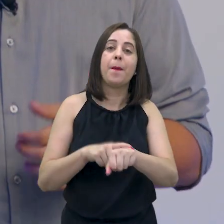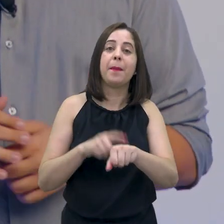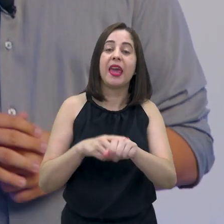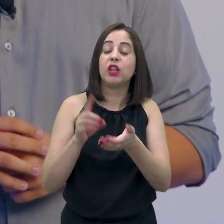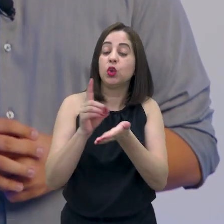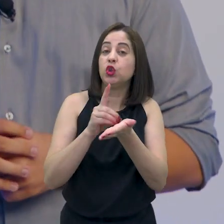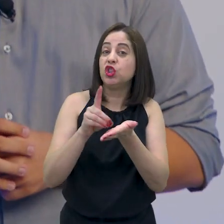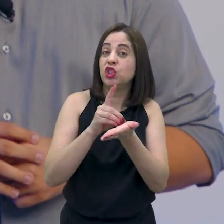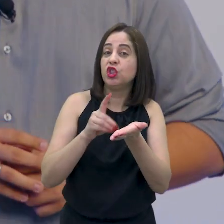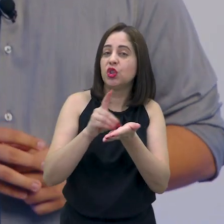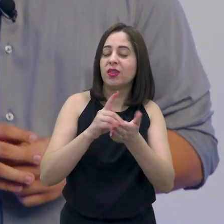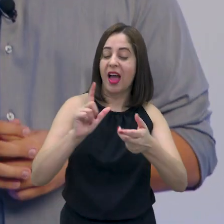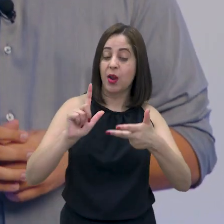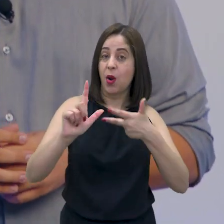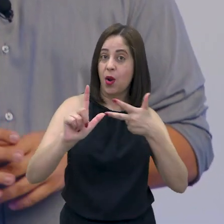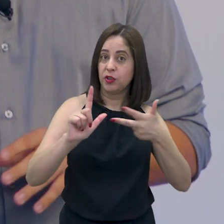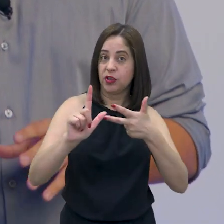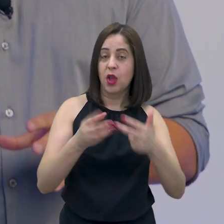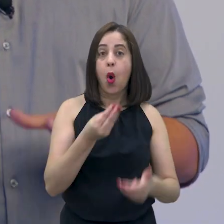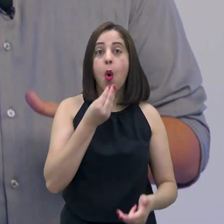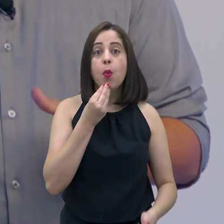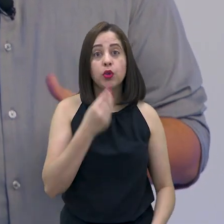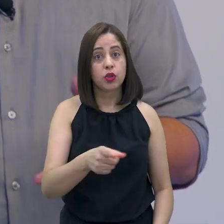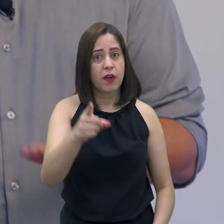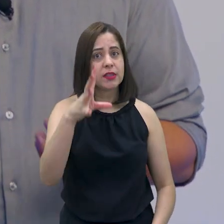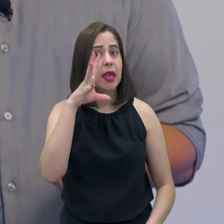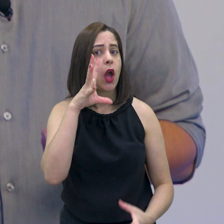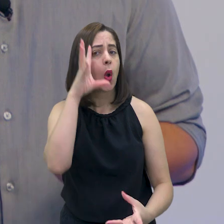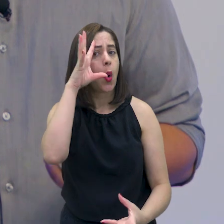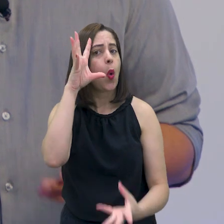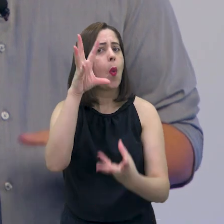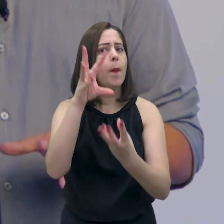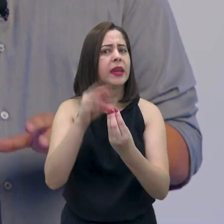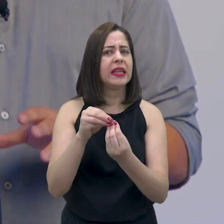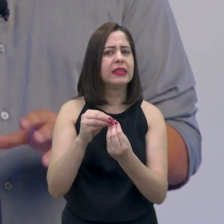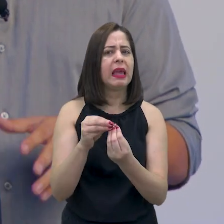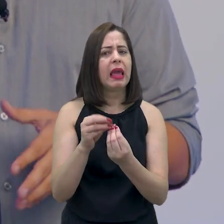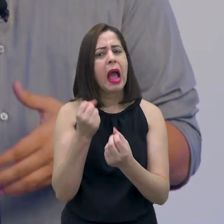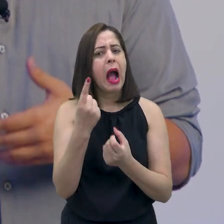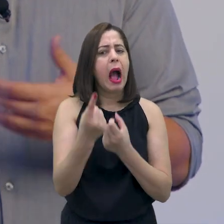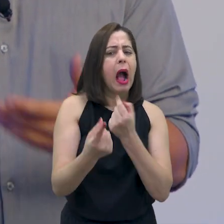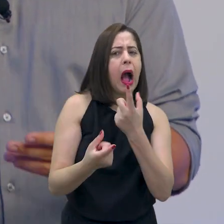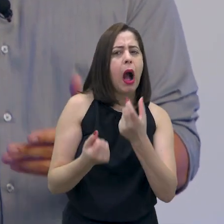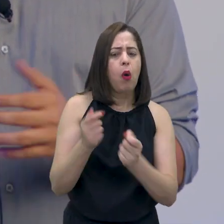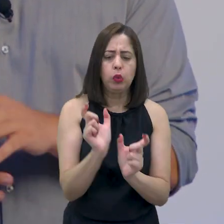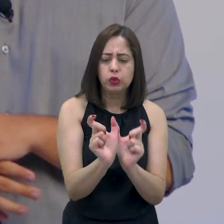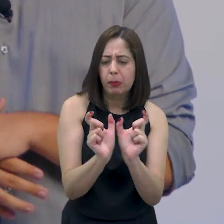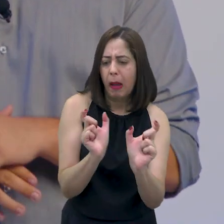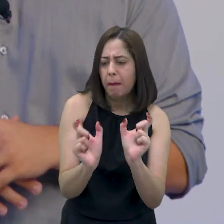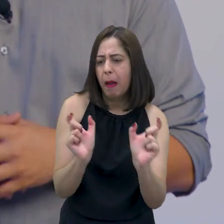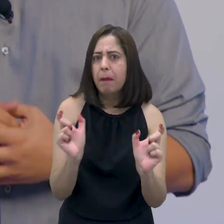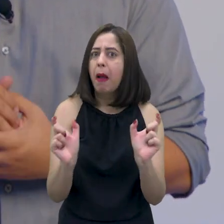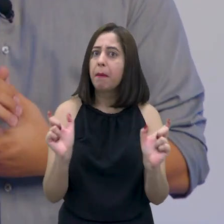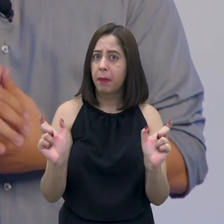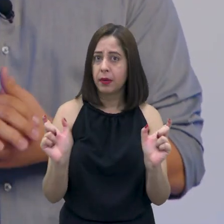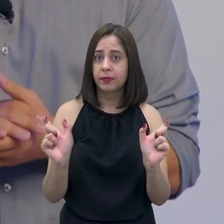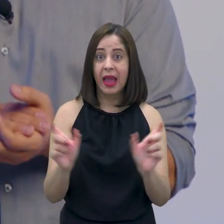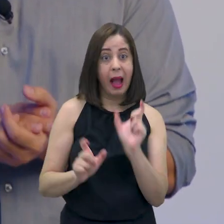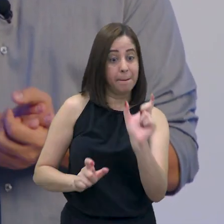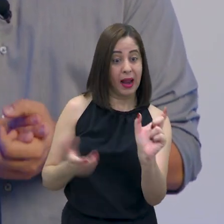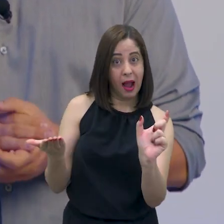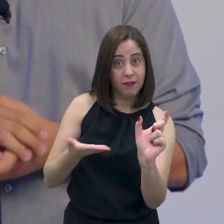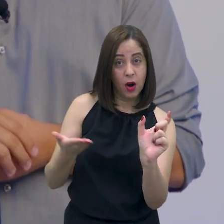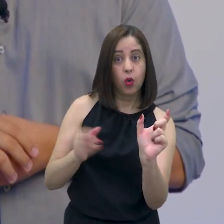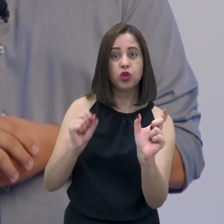hora do nosso dicionário legislativo, oportunidade de entender melhor o que significam alguns termos usados pelos